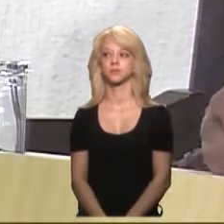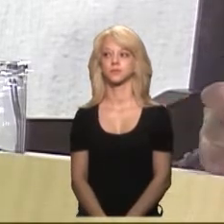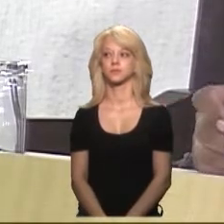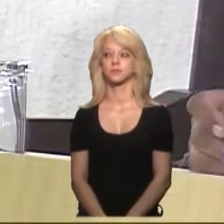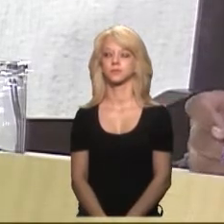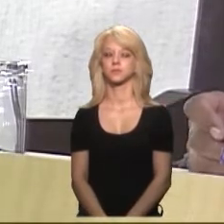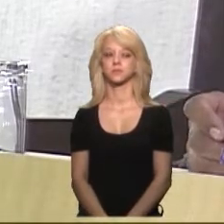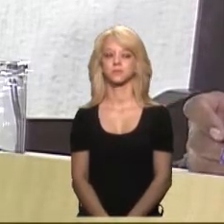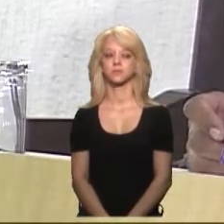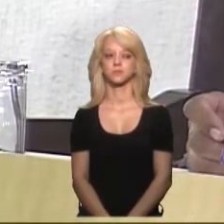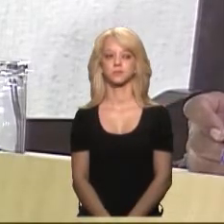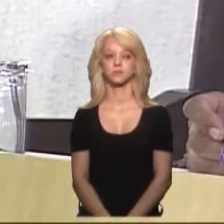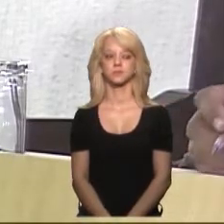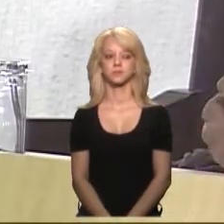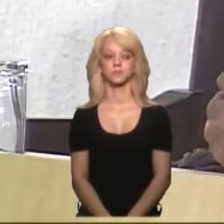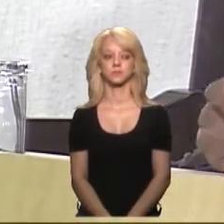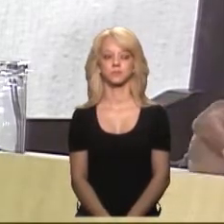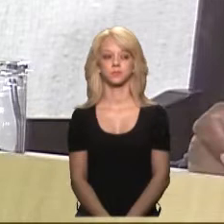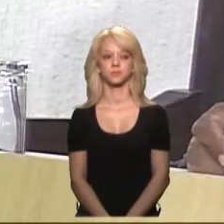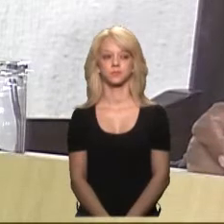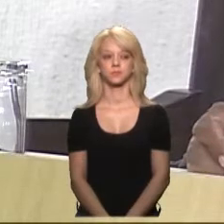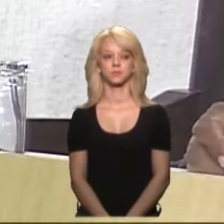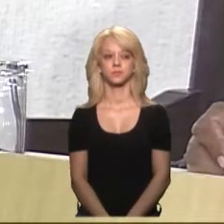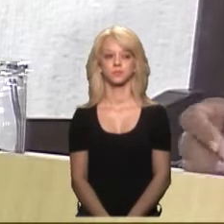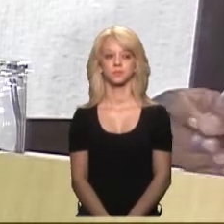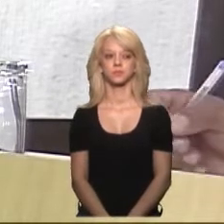Digão. Ausente.